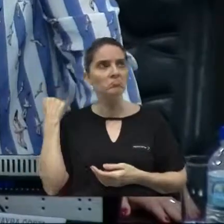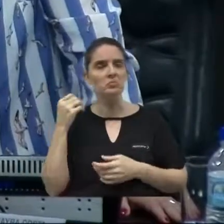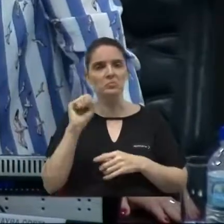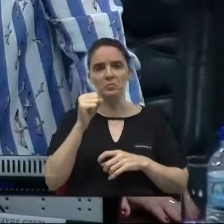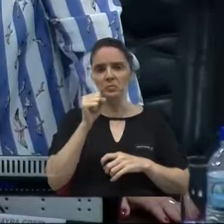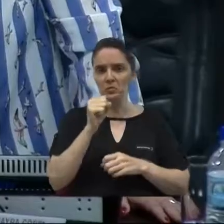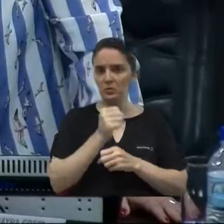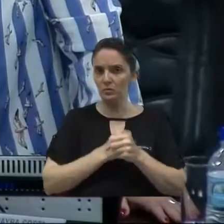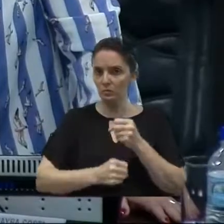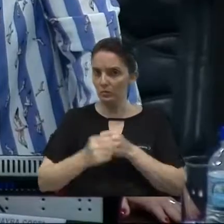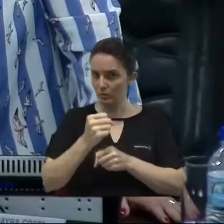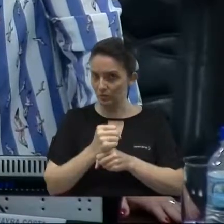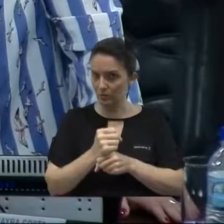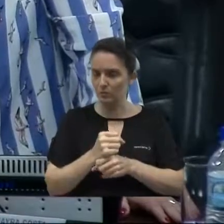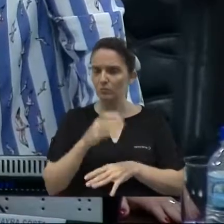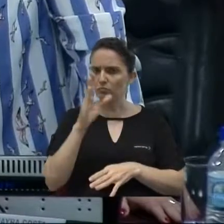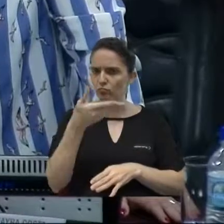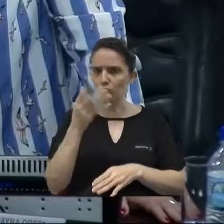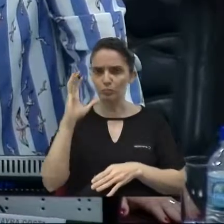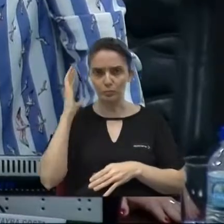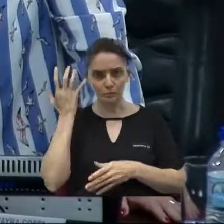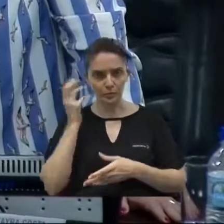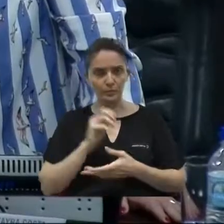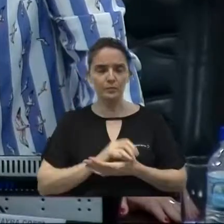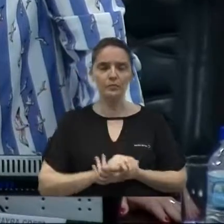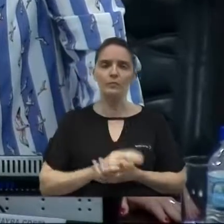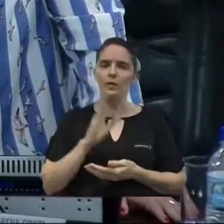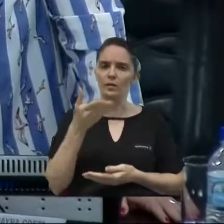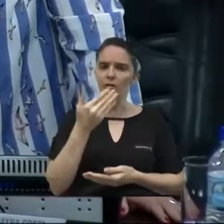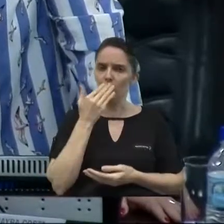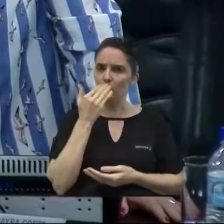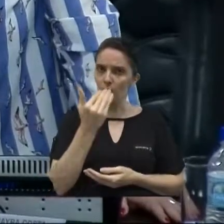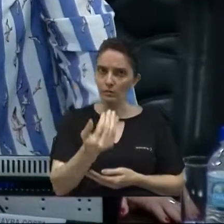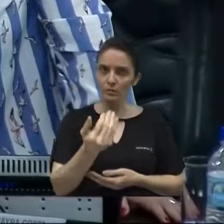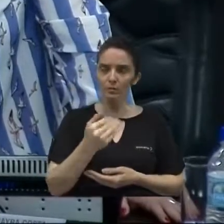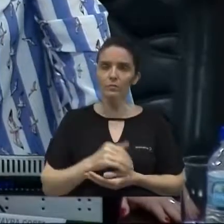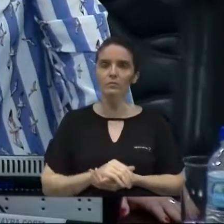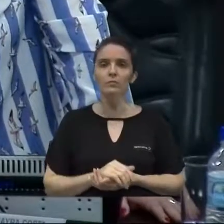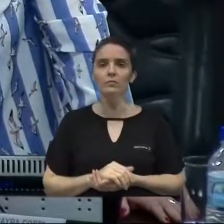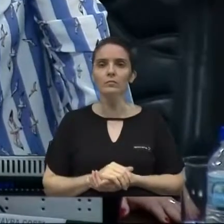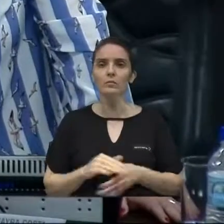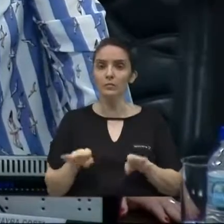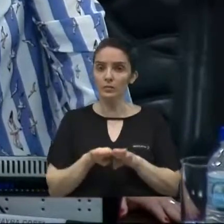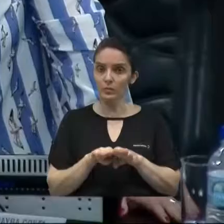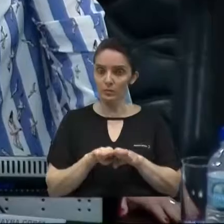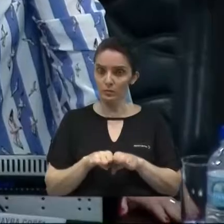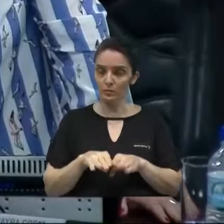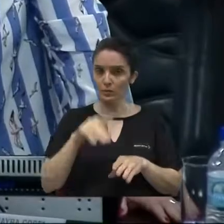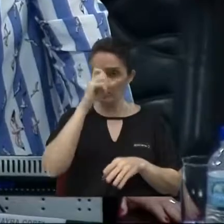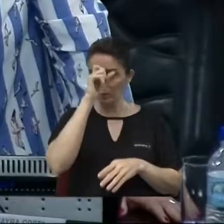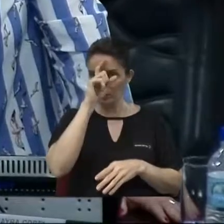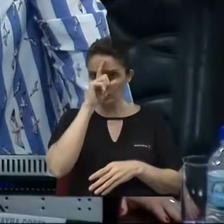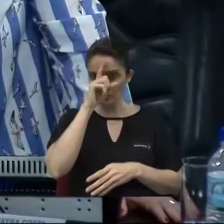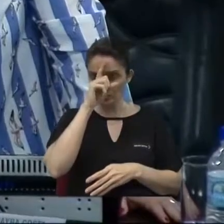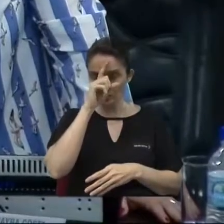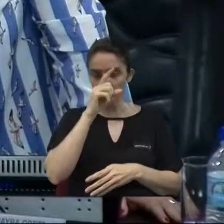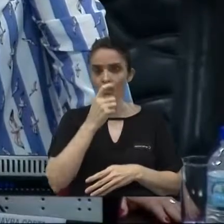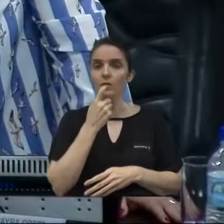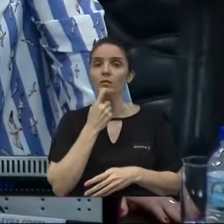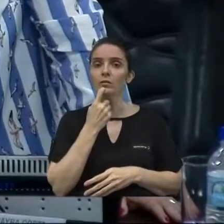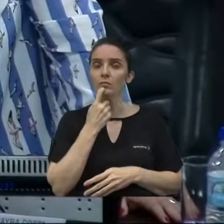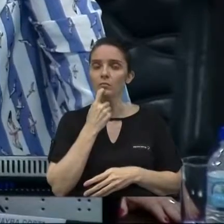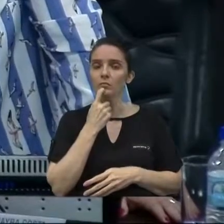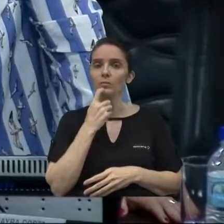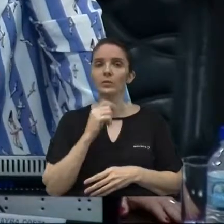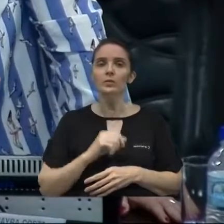nós já enfrentávamos isso e já tinha sido pedido. Assim como no Mário Gatti, eu trabalho há 26 anos no Mário Gatti, e